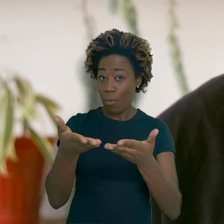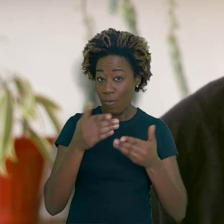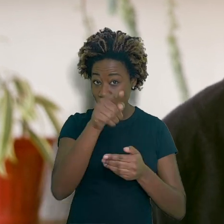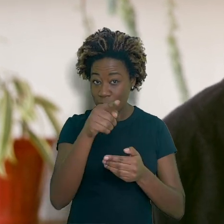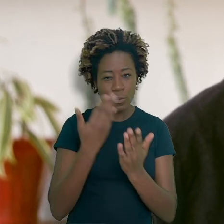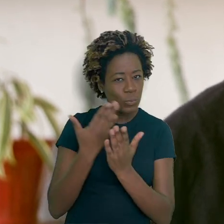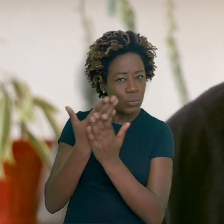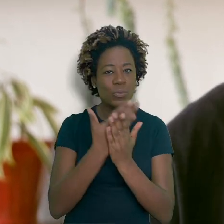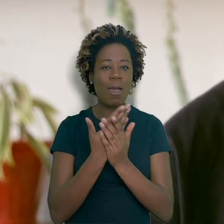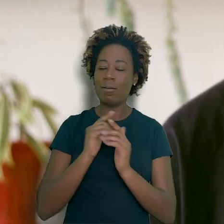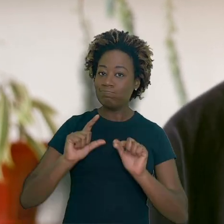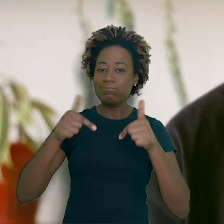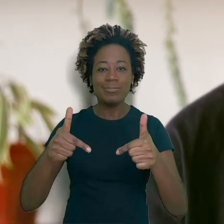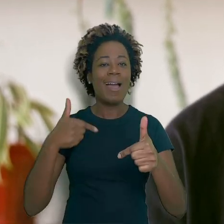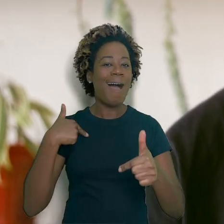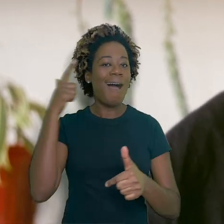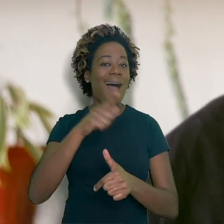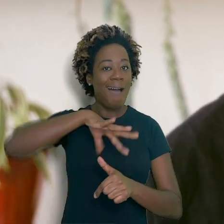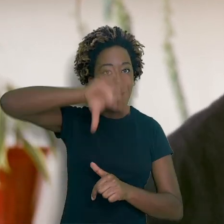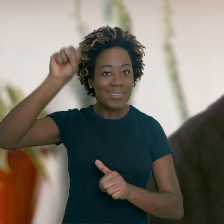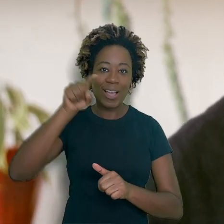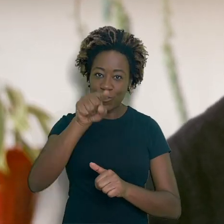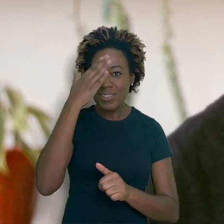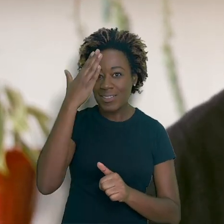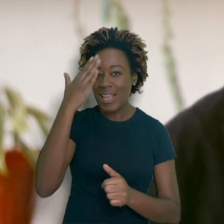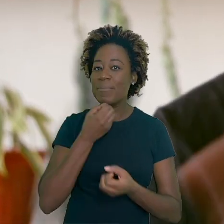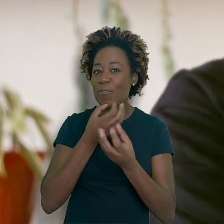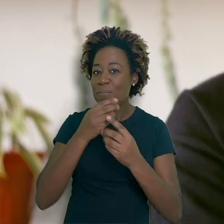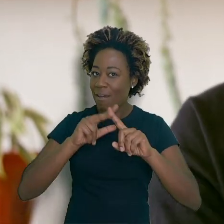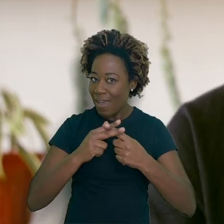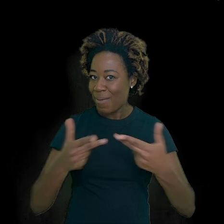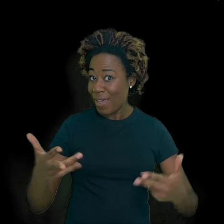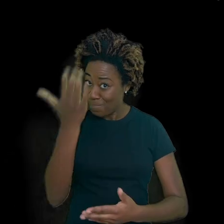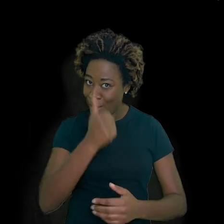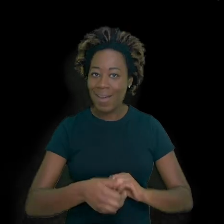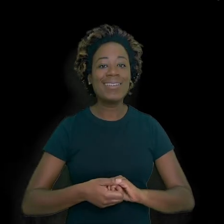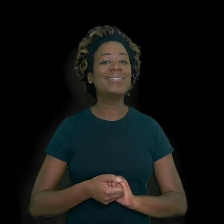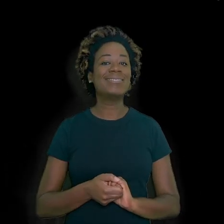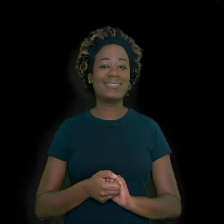estudar, se aventurar e arrasar por aí. Agora você já tem todas as ferramentas. Bora lá!